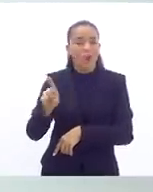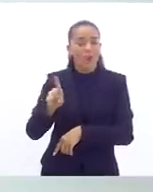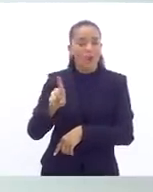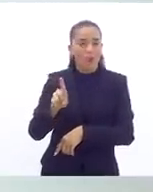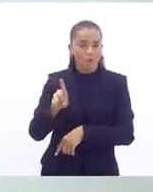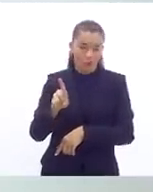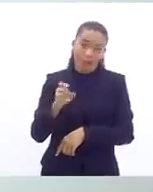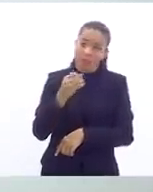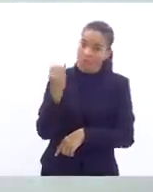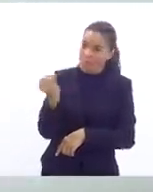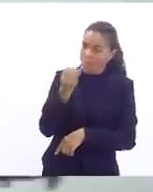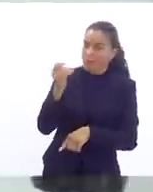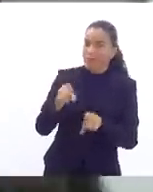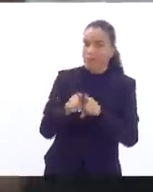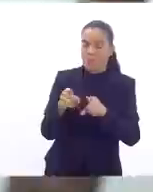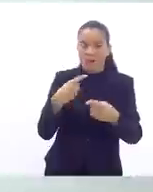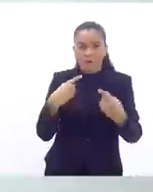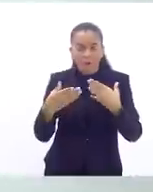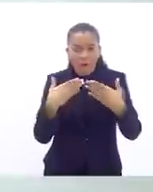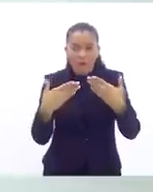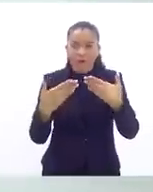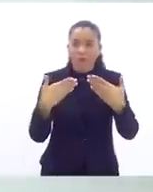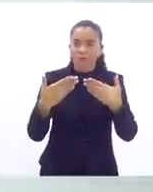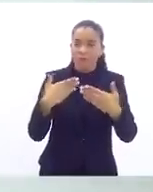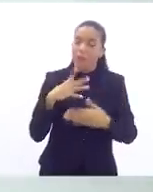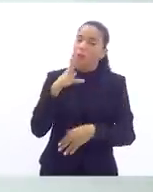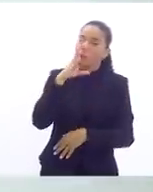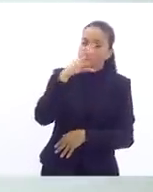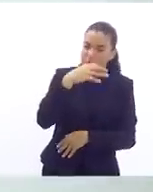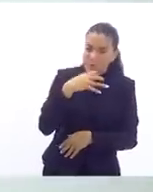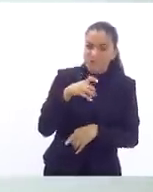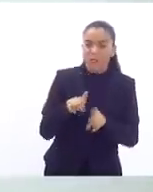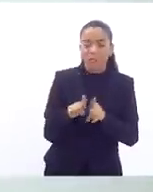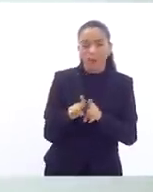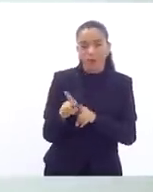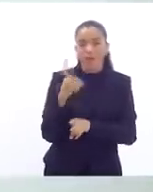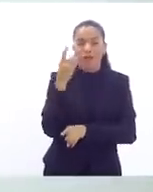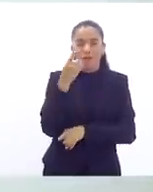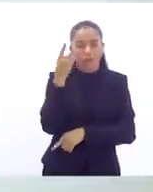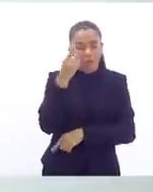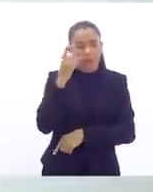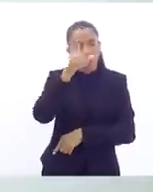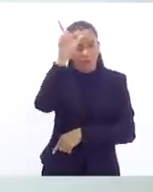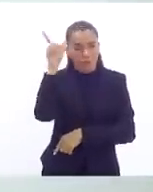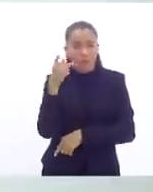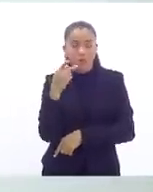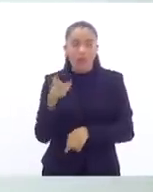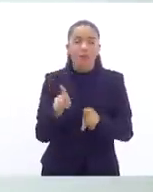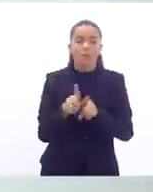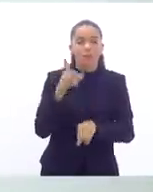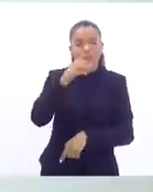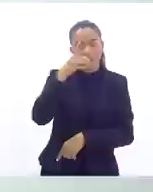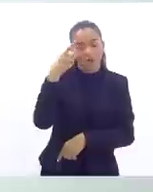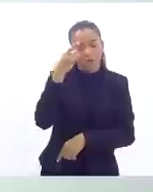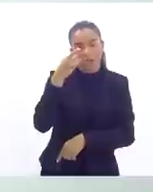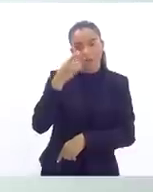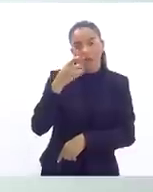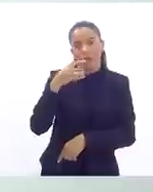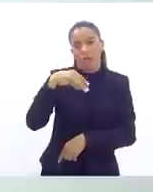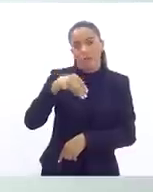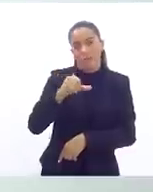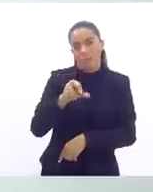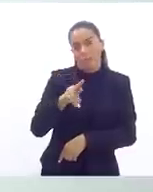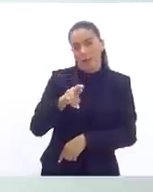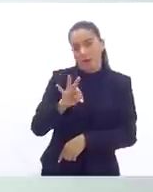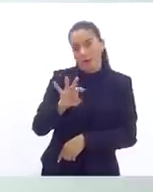Esse é um debate importante que eu tenho insistido que eu sei que também preocupa o Deputado Luiz Paulo sei que também preocupa deputada Marta Rocha mas